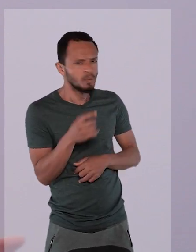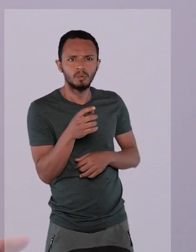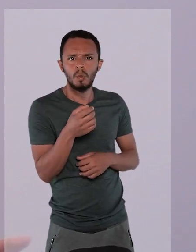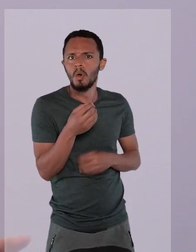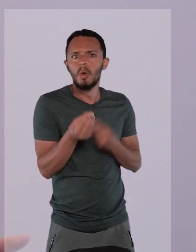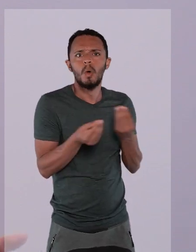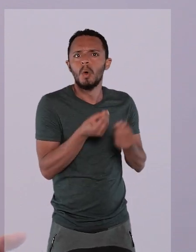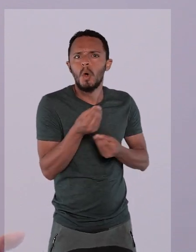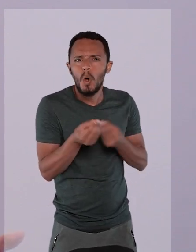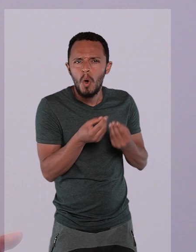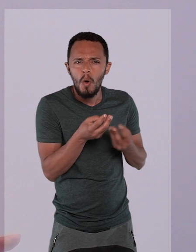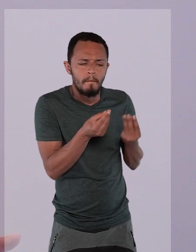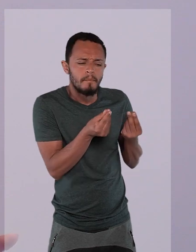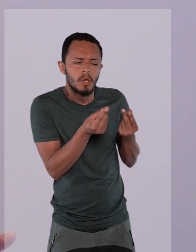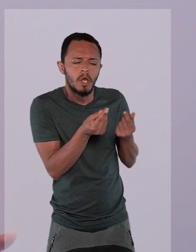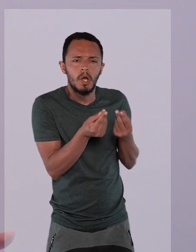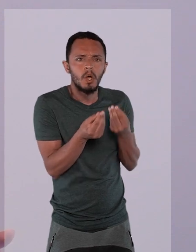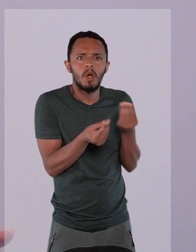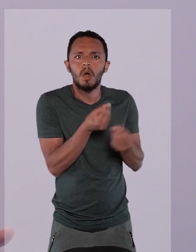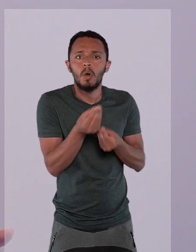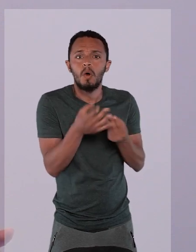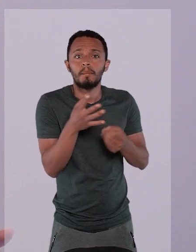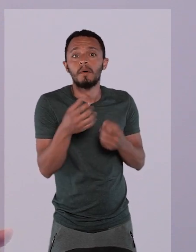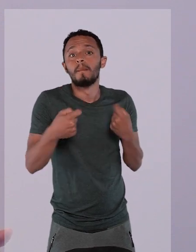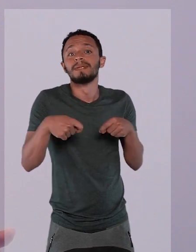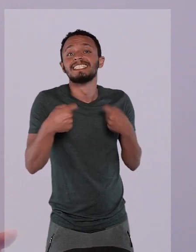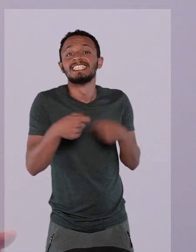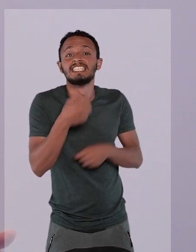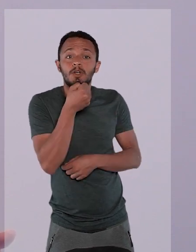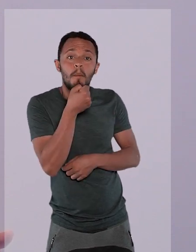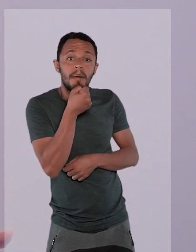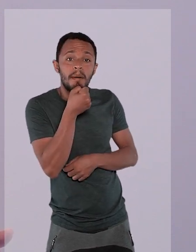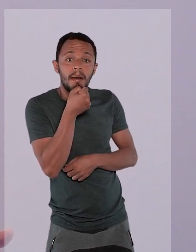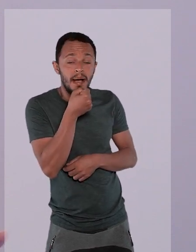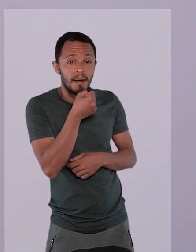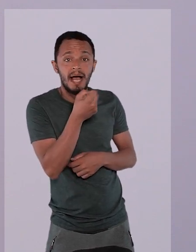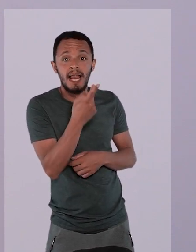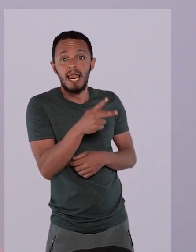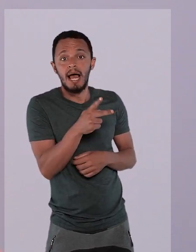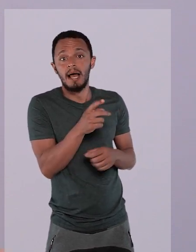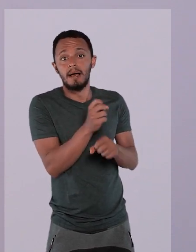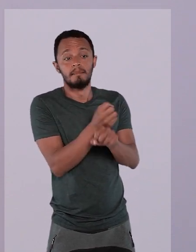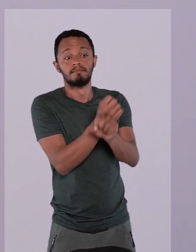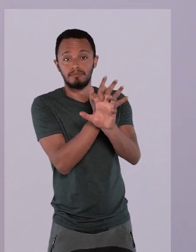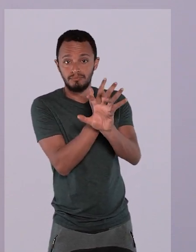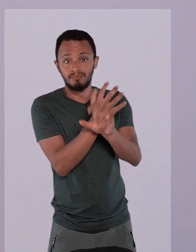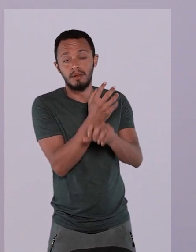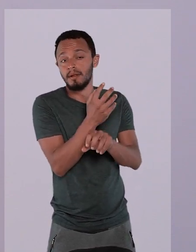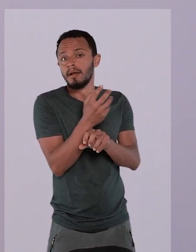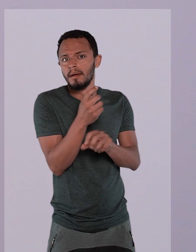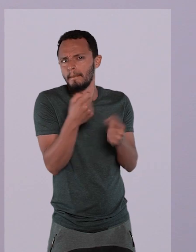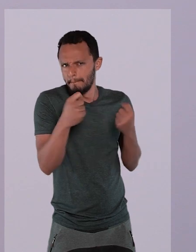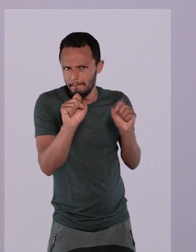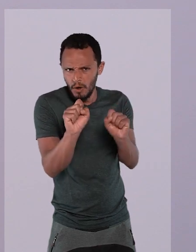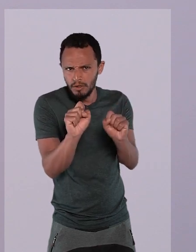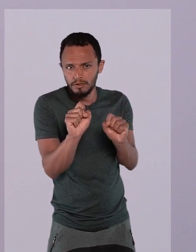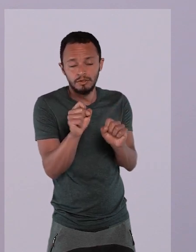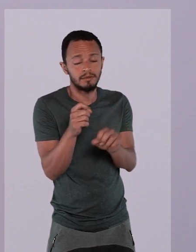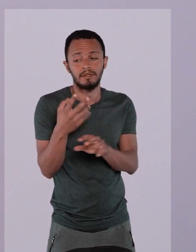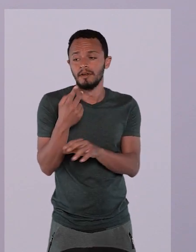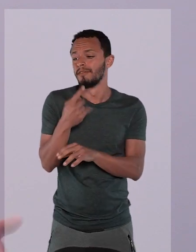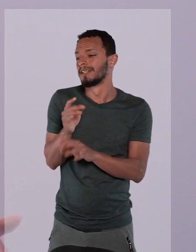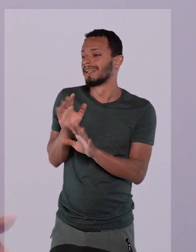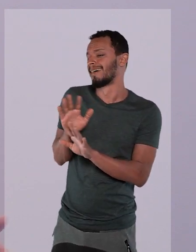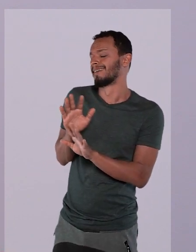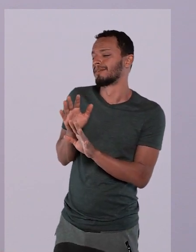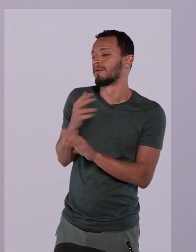está tudo fresquinho na sua cabeça, você pode gravar uma live comigo para o meu blog? Chama-se Pneuma Imagem. Aí eu falei, Mauro, posso,